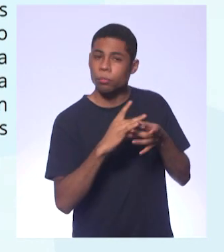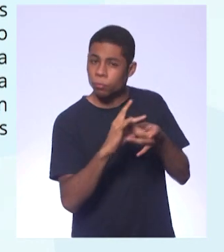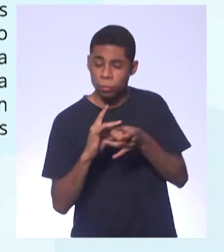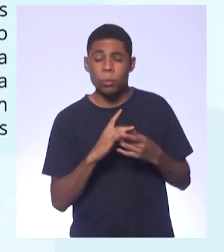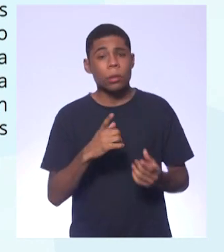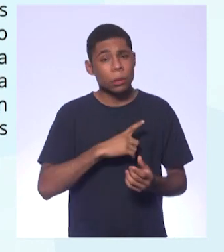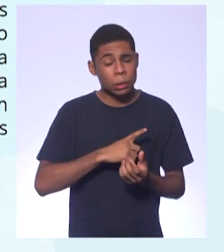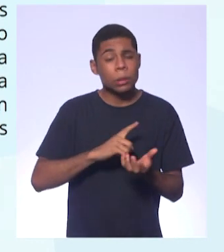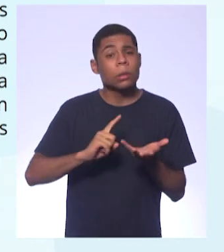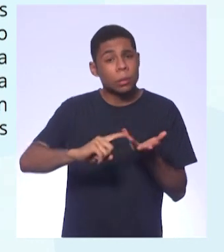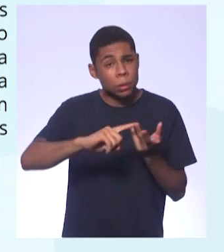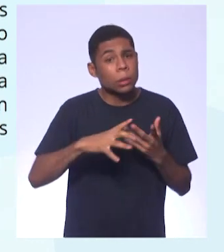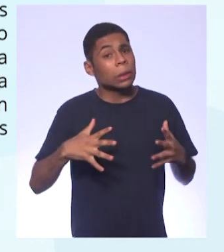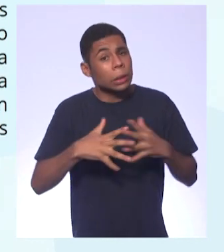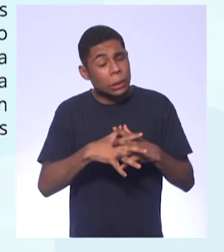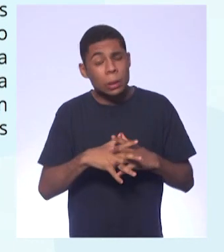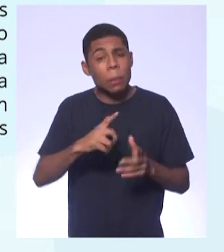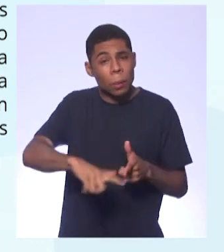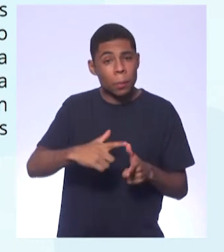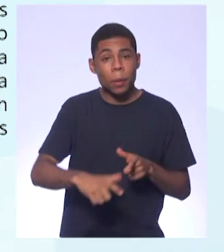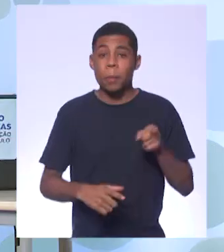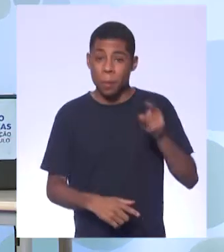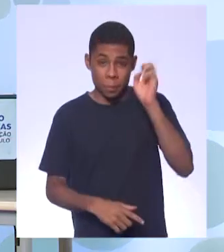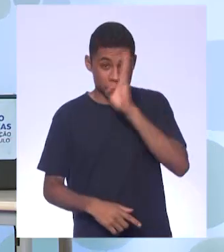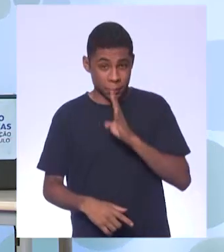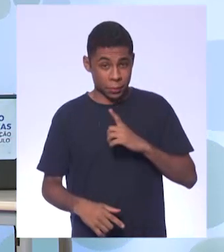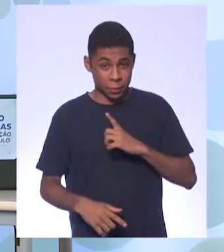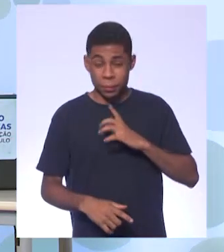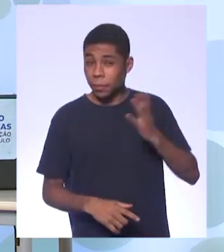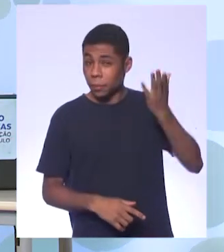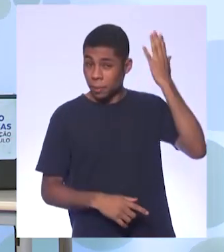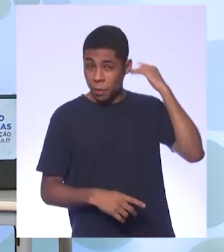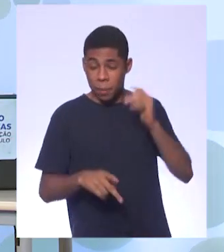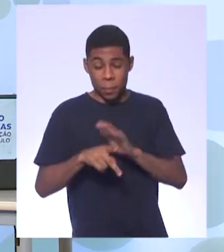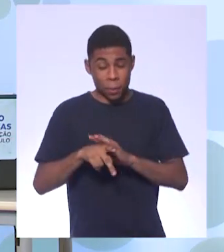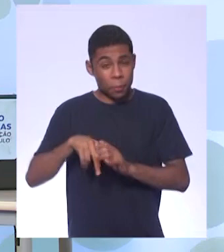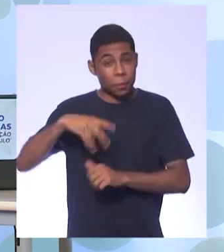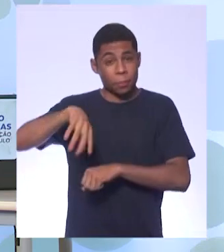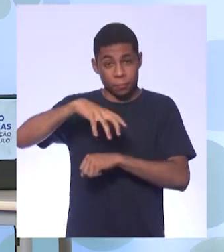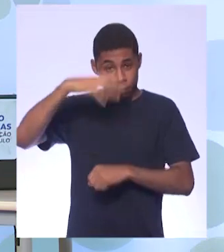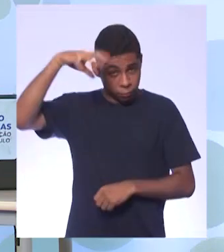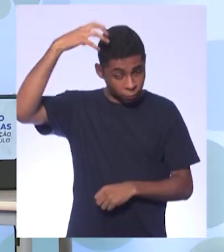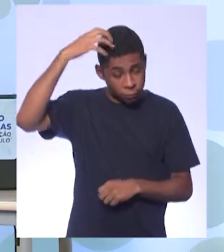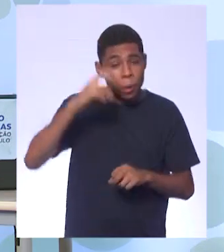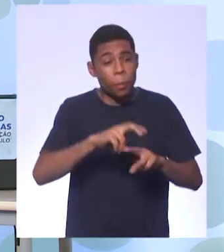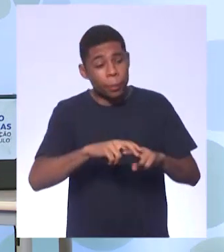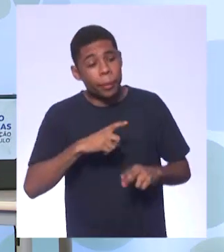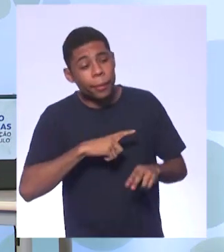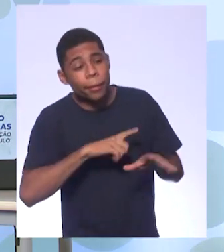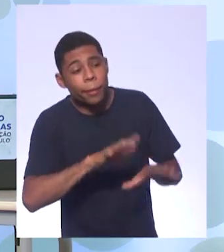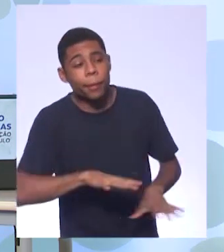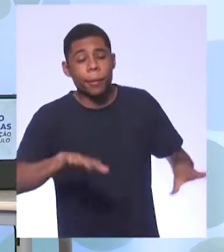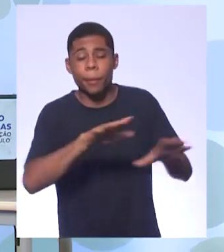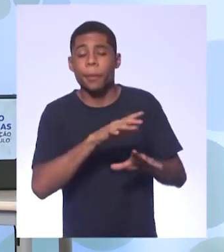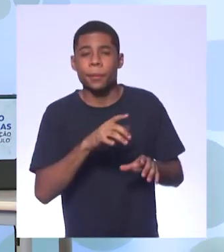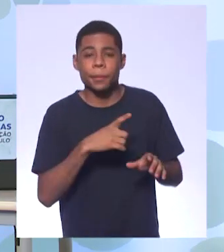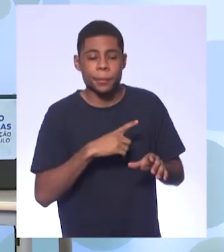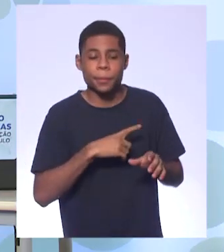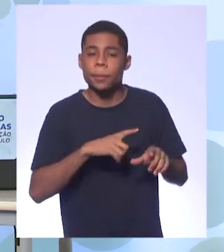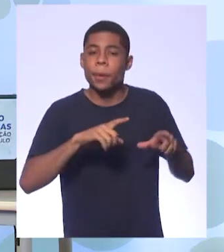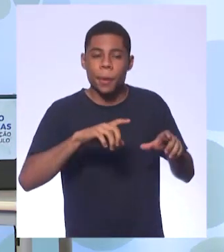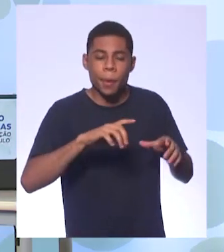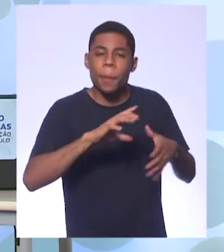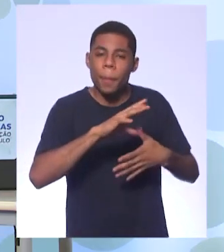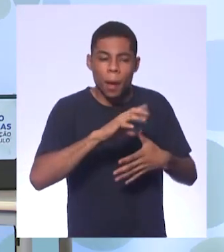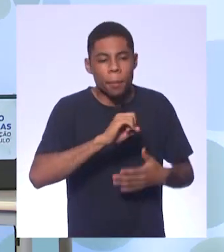conflitos que o Brasil acaba arrumando, isso na época do Reino, por causa da extensão territorial. Isso aí se prolonga por vários